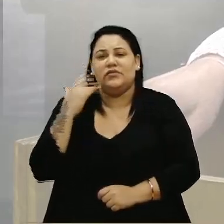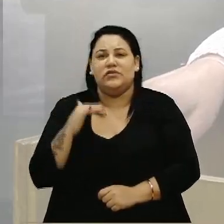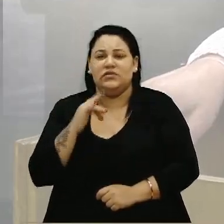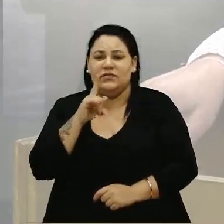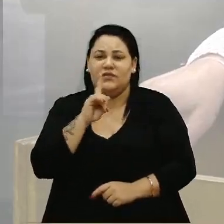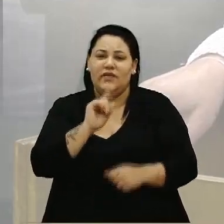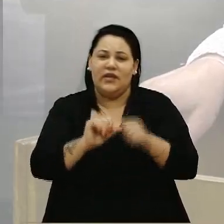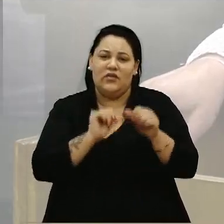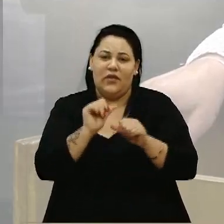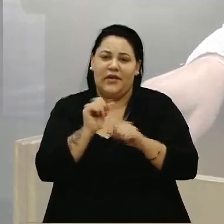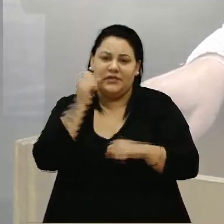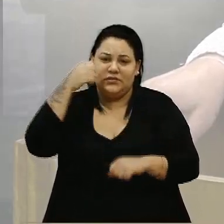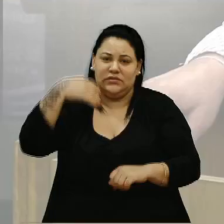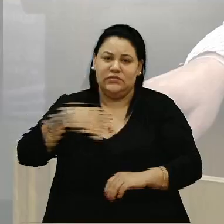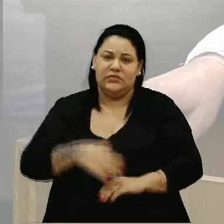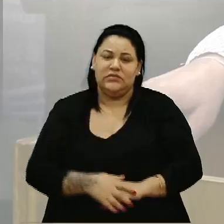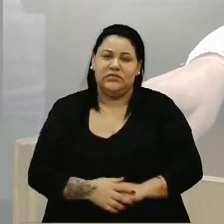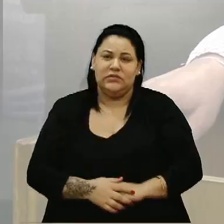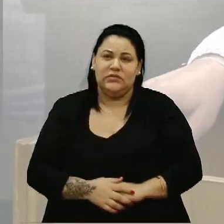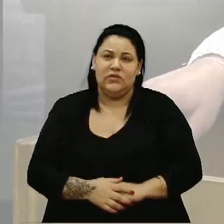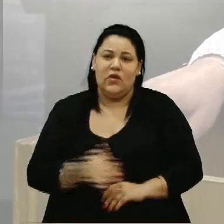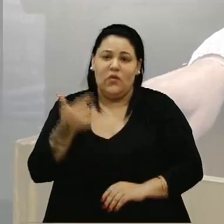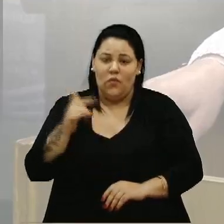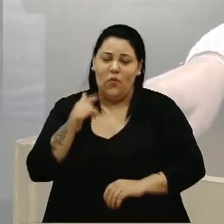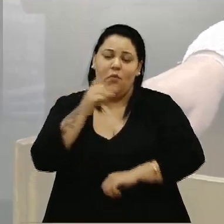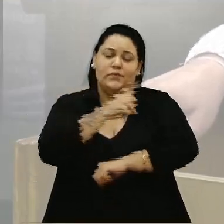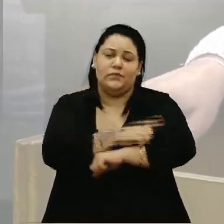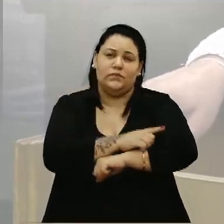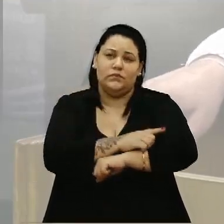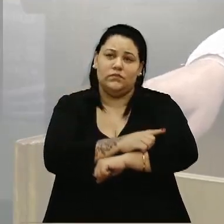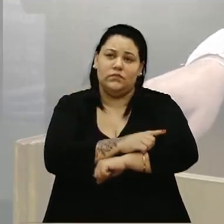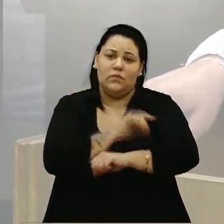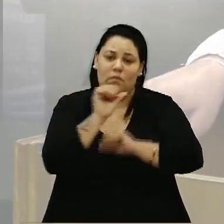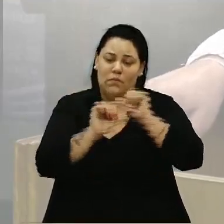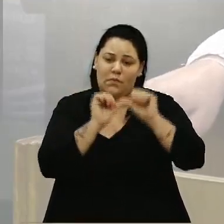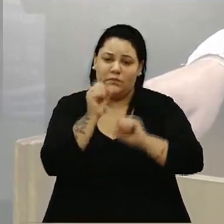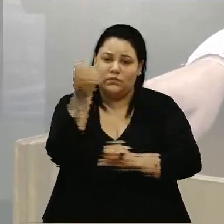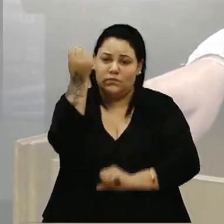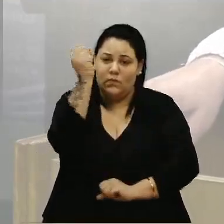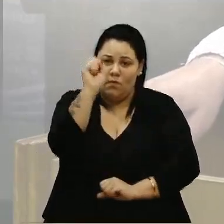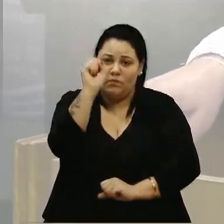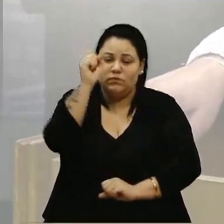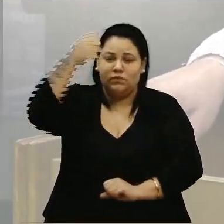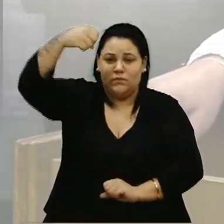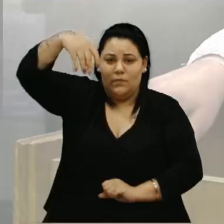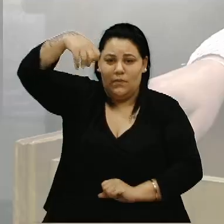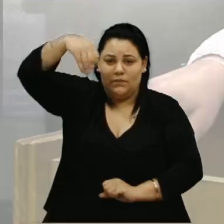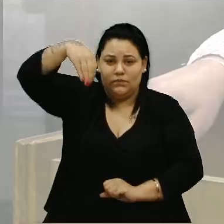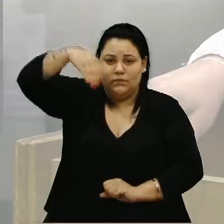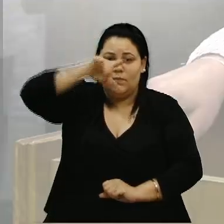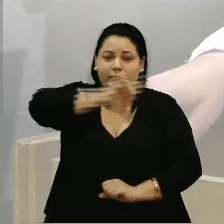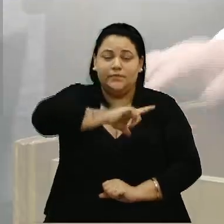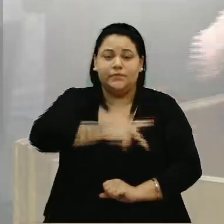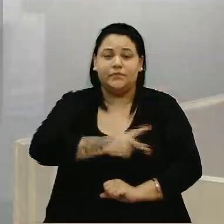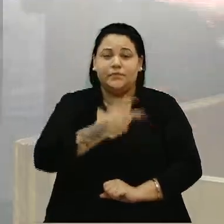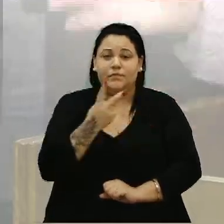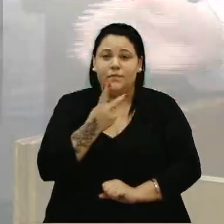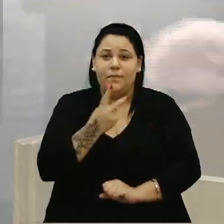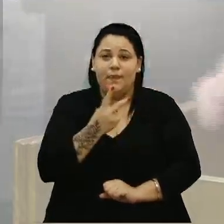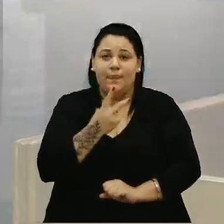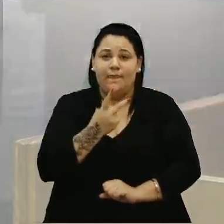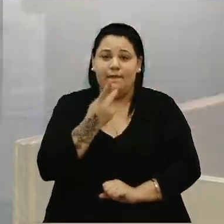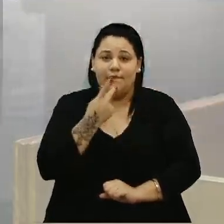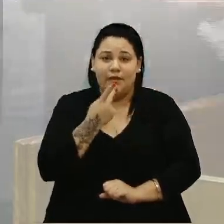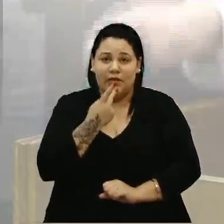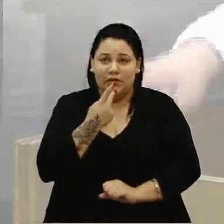trocado as lâmpadas. Eu quero dizer que no outro dia foi trocado 8 lâmpadas. E tem duas, que eu falei com o Santo